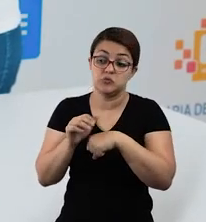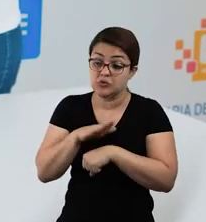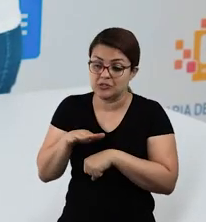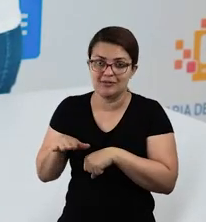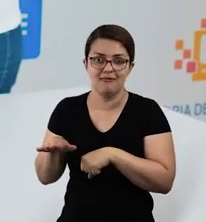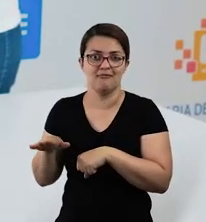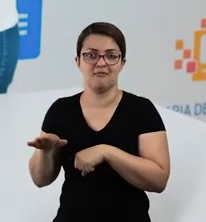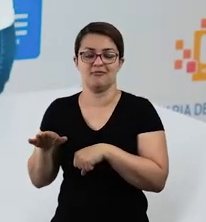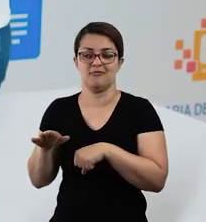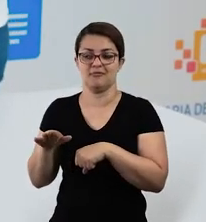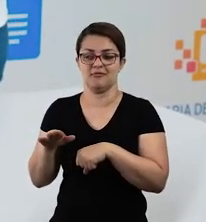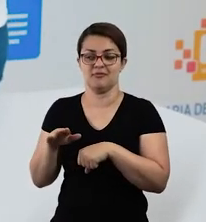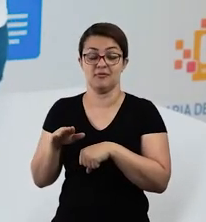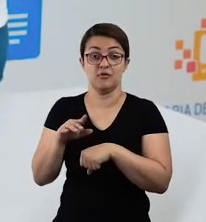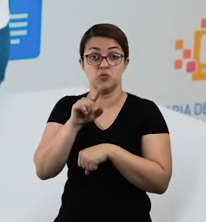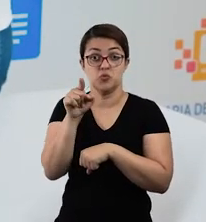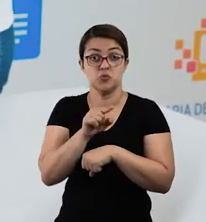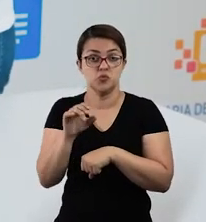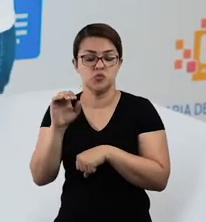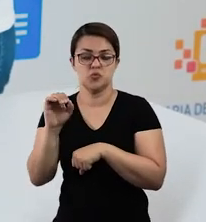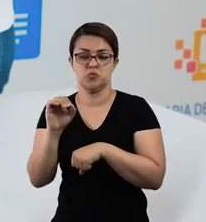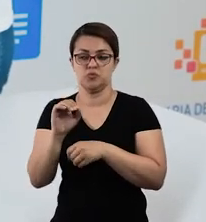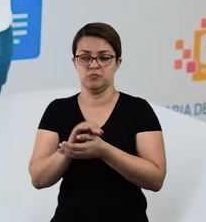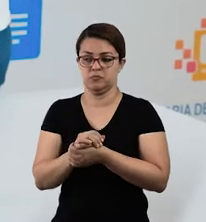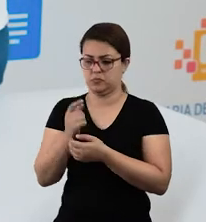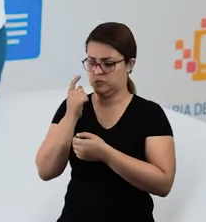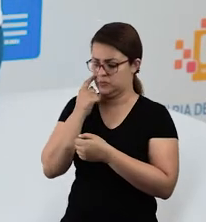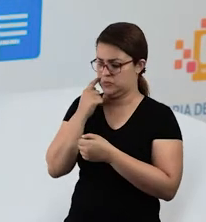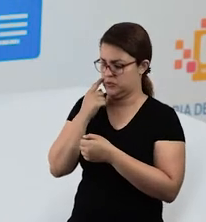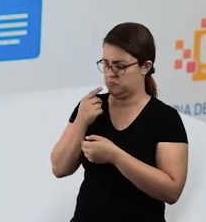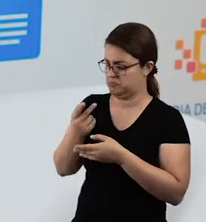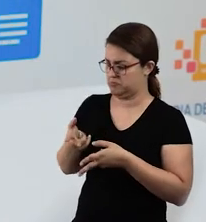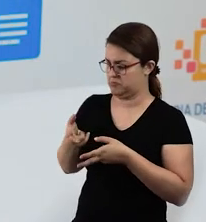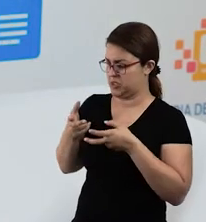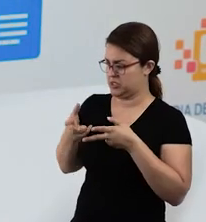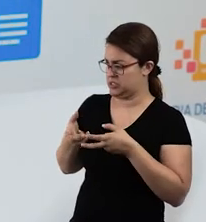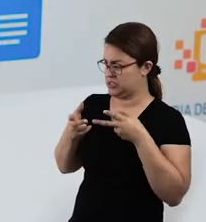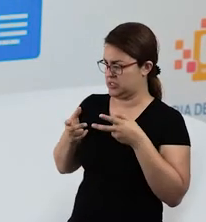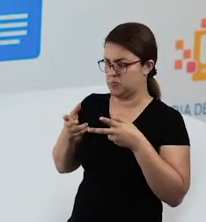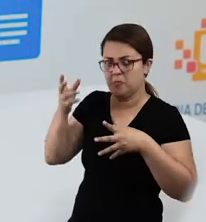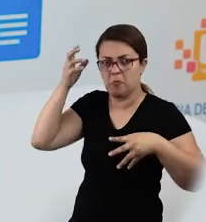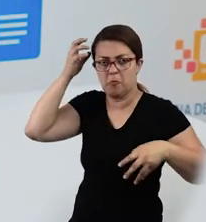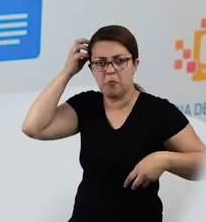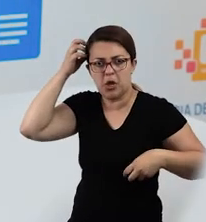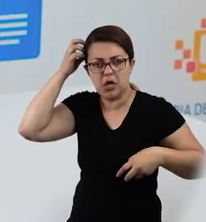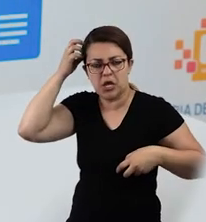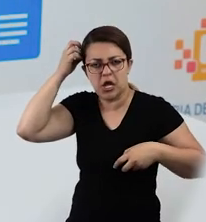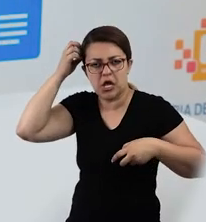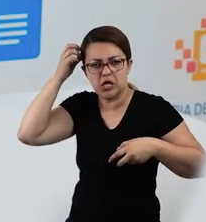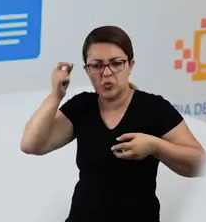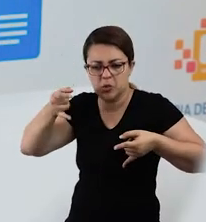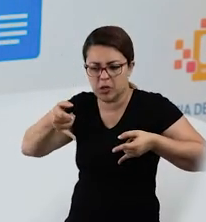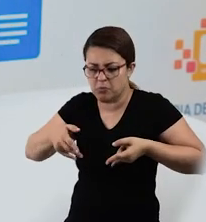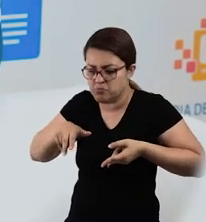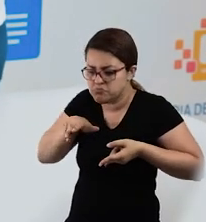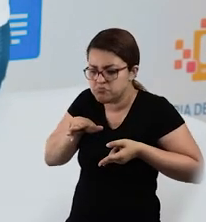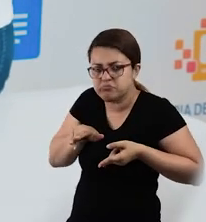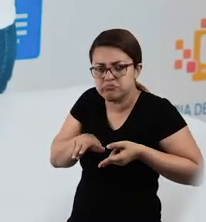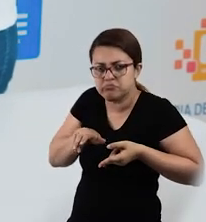será que vai falar, hein? A gente olha aqui, observa um macaquinho deitado ali com um bichinho de pelúcia. O que será que